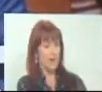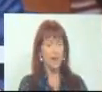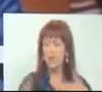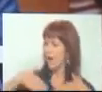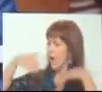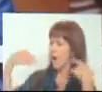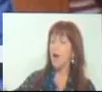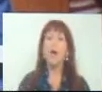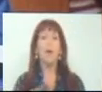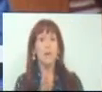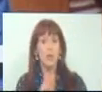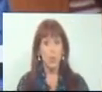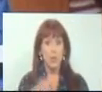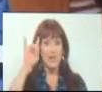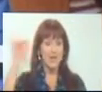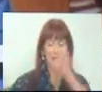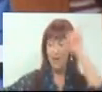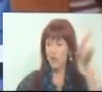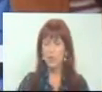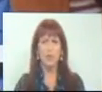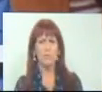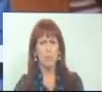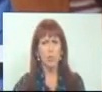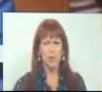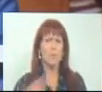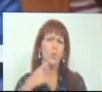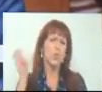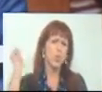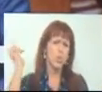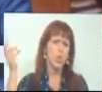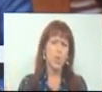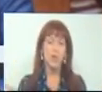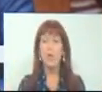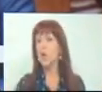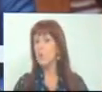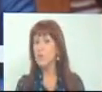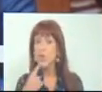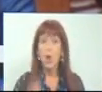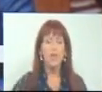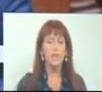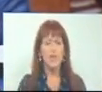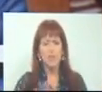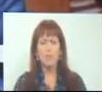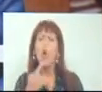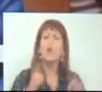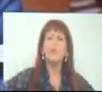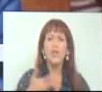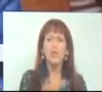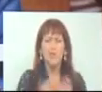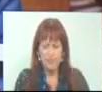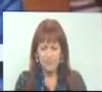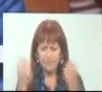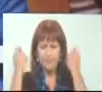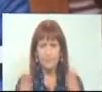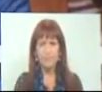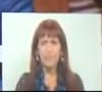Abandonámos estes setores e estas ideias durante demasiado tempo. Precisamos de reindustrializar a economia, de